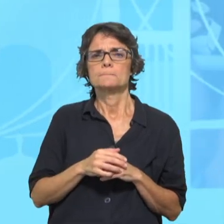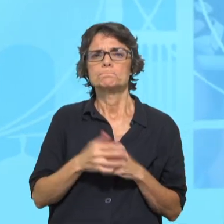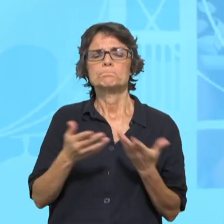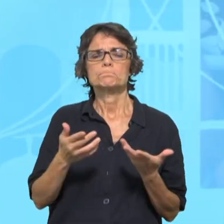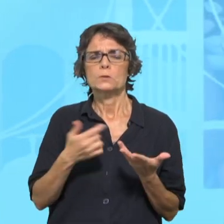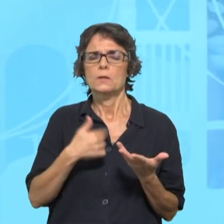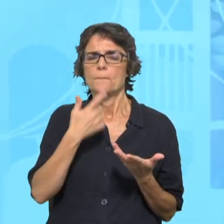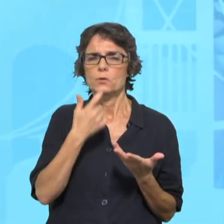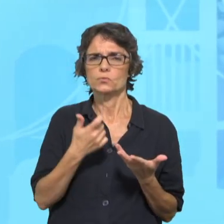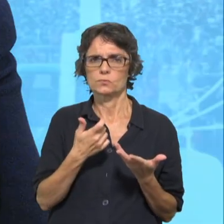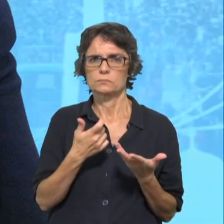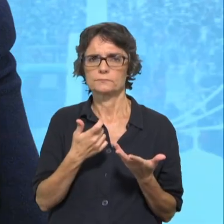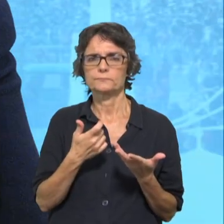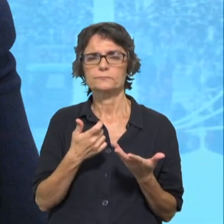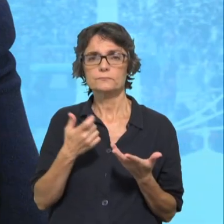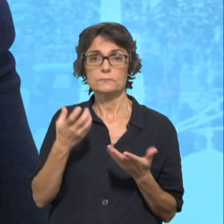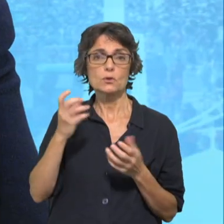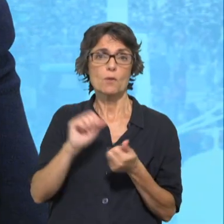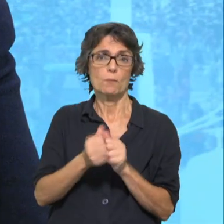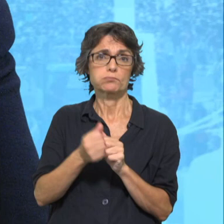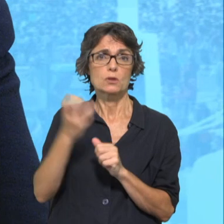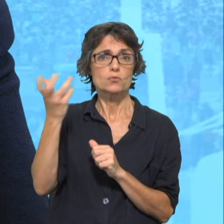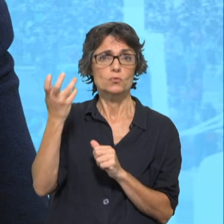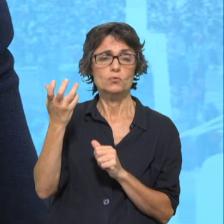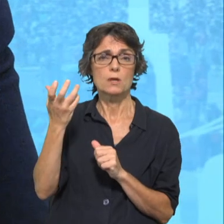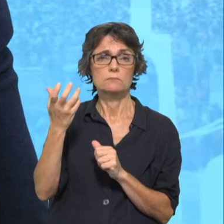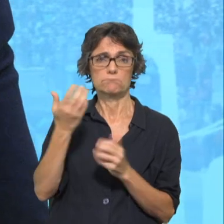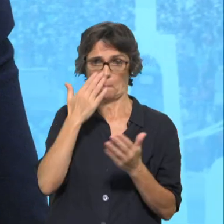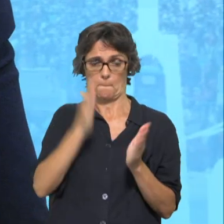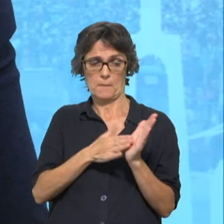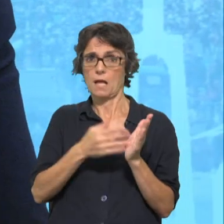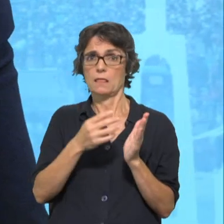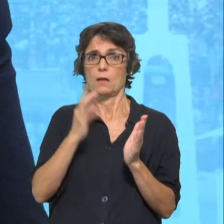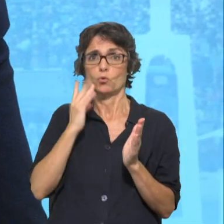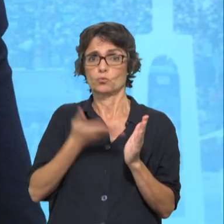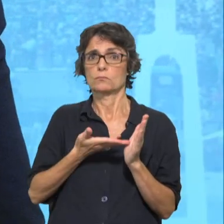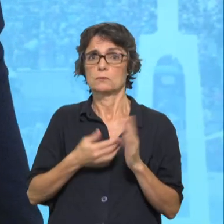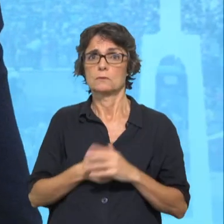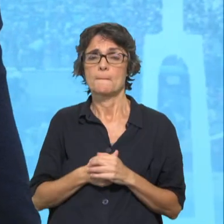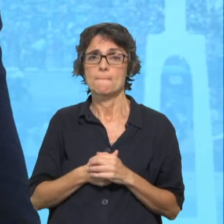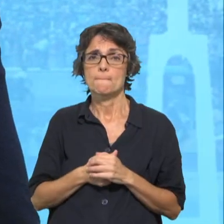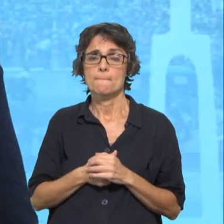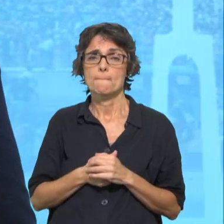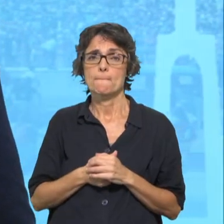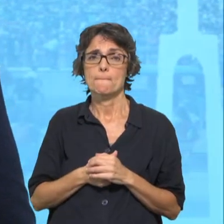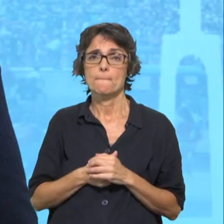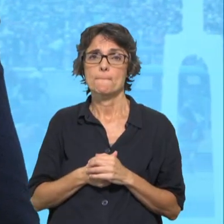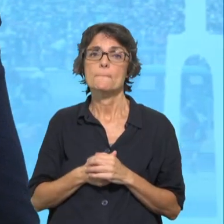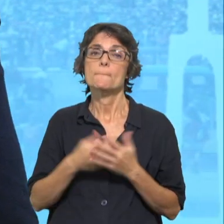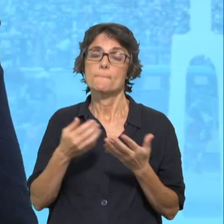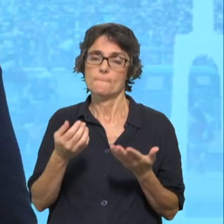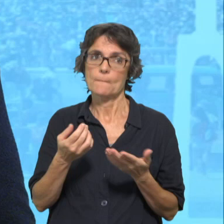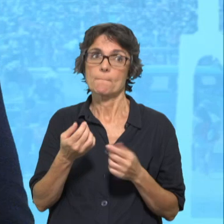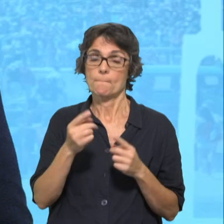são dados também nesta mudança cultural a partir destes números? Para já, a inclusão de